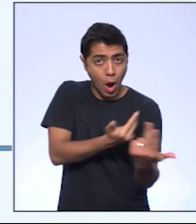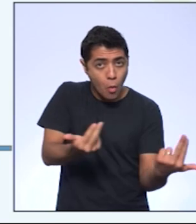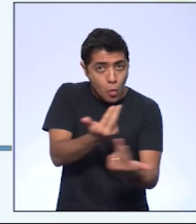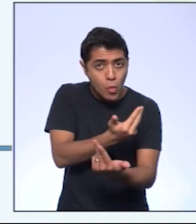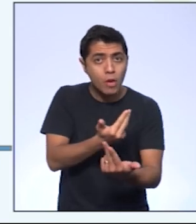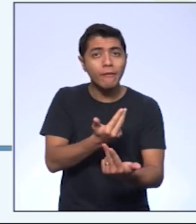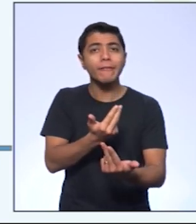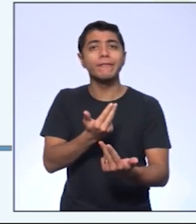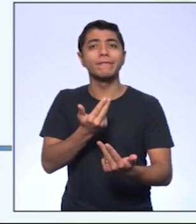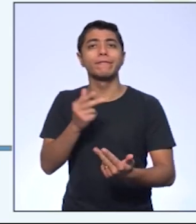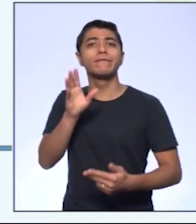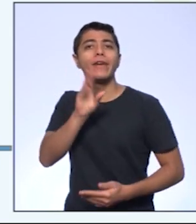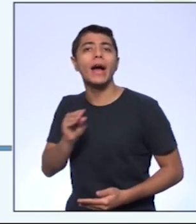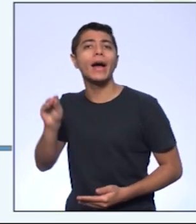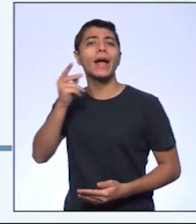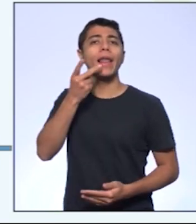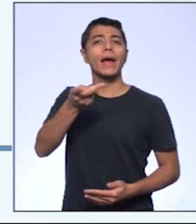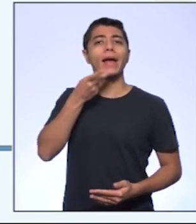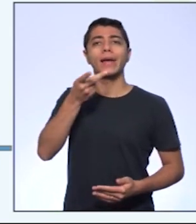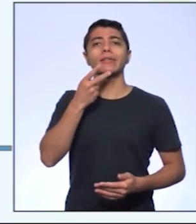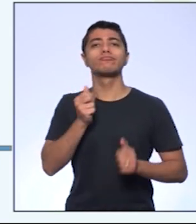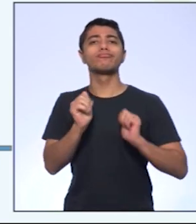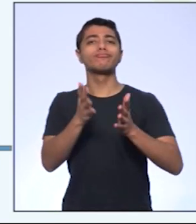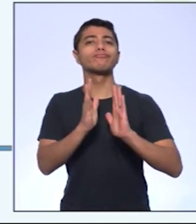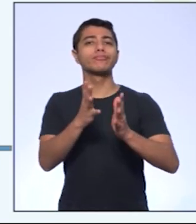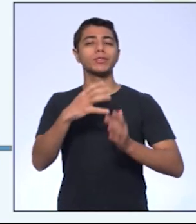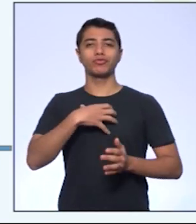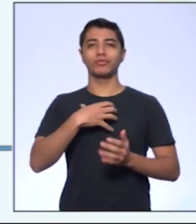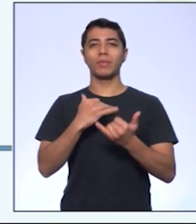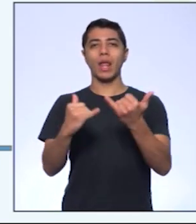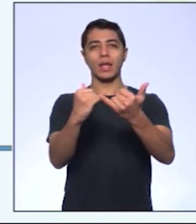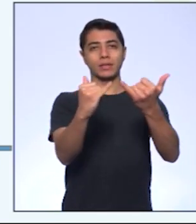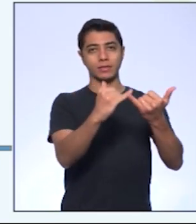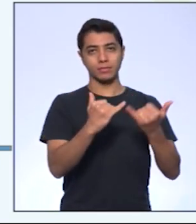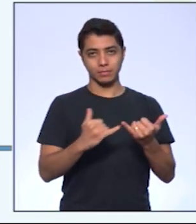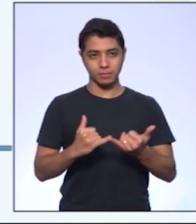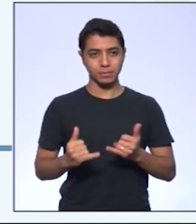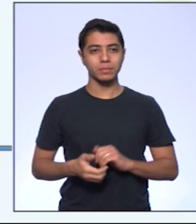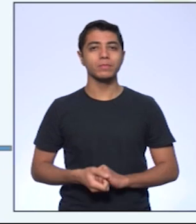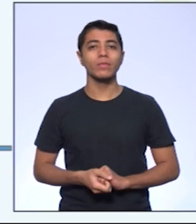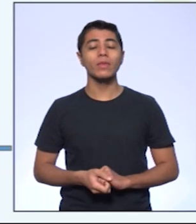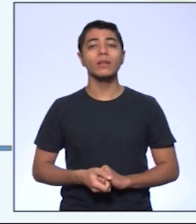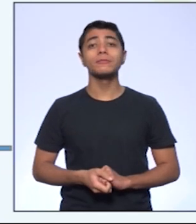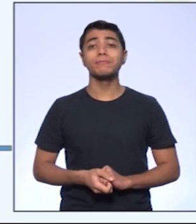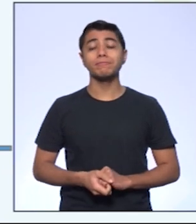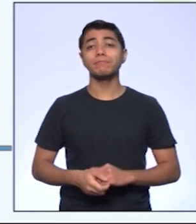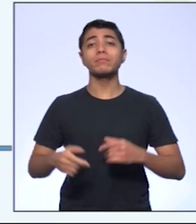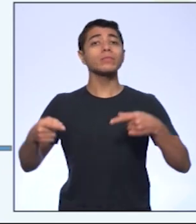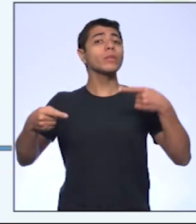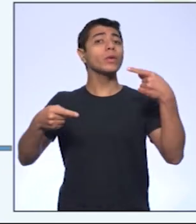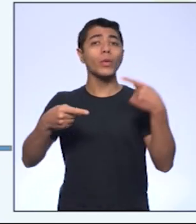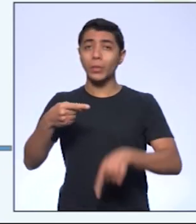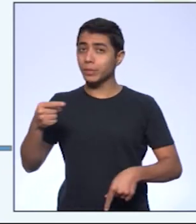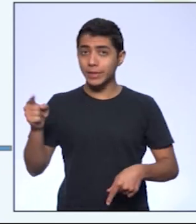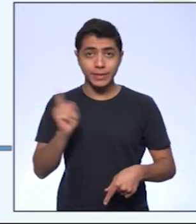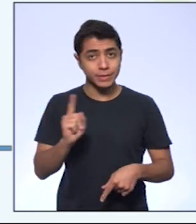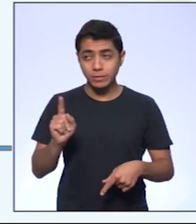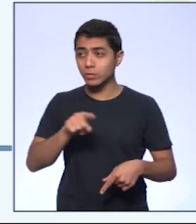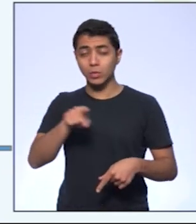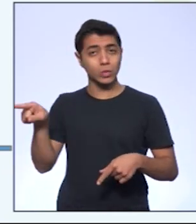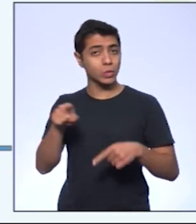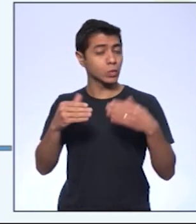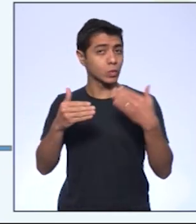Eles convergem em relação à delimitação dialetal no Brasil, assemelhar-se ao que ocorria na România